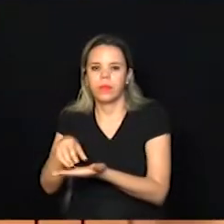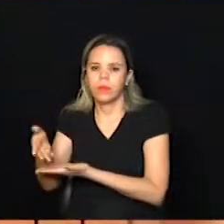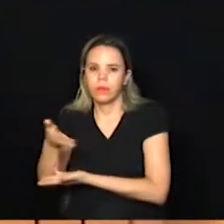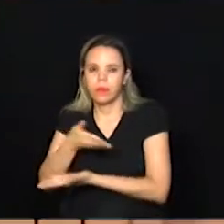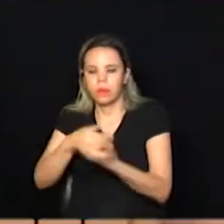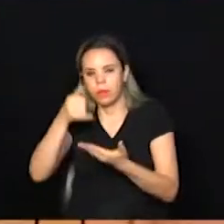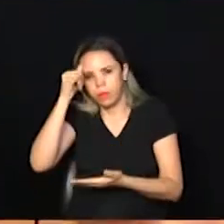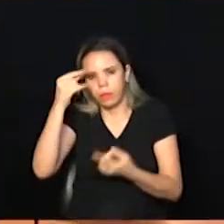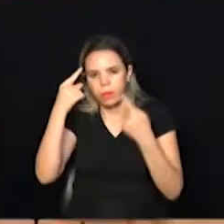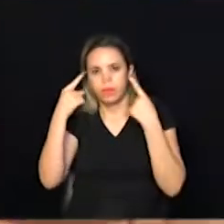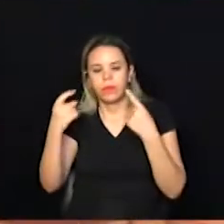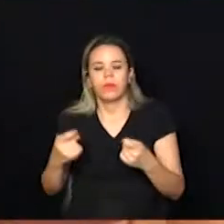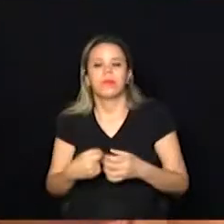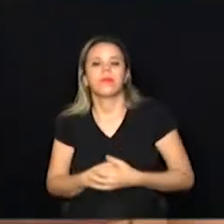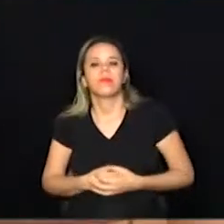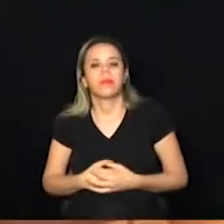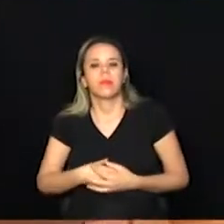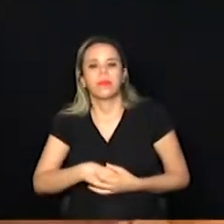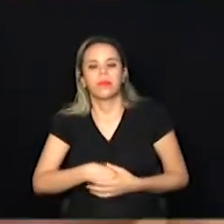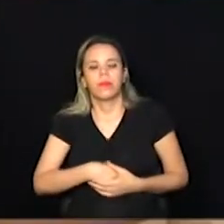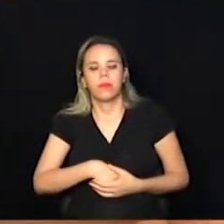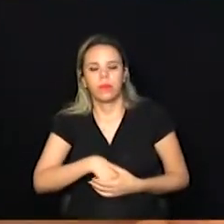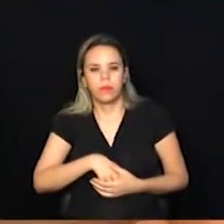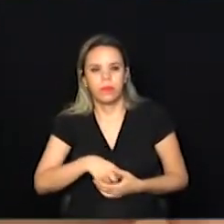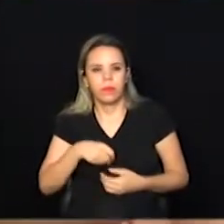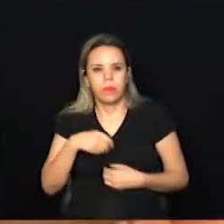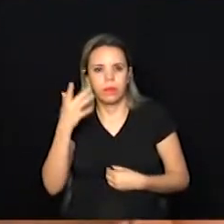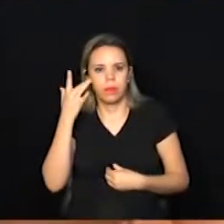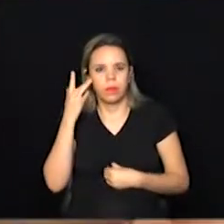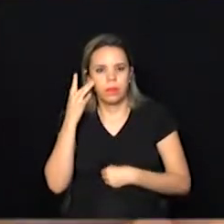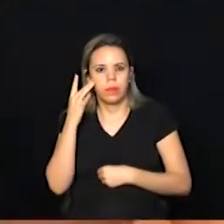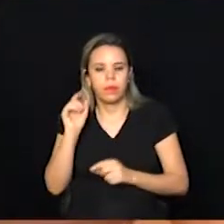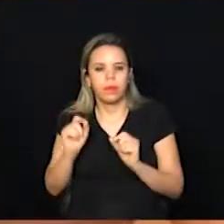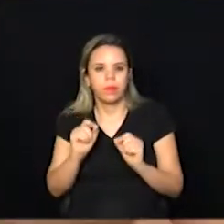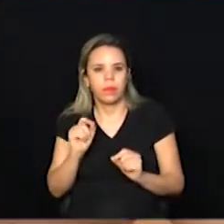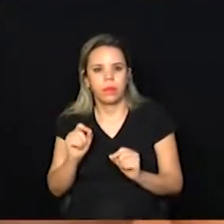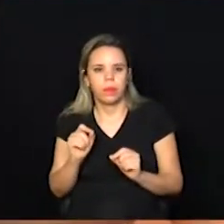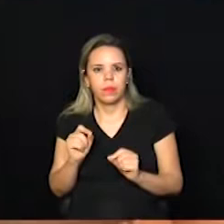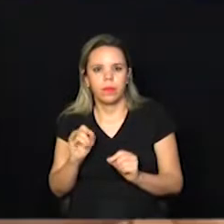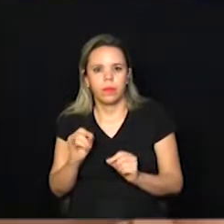combate à violência, mas acho que, se